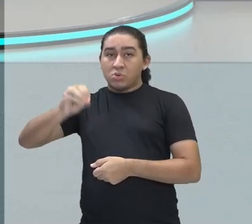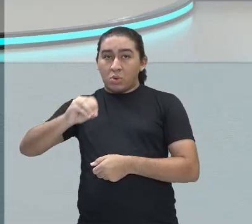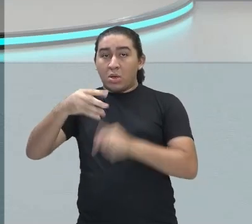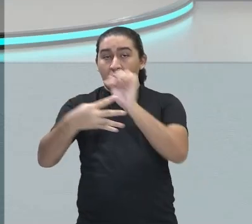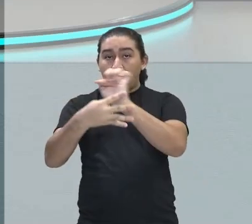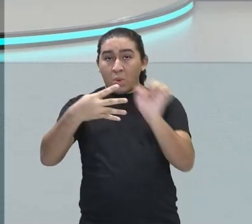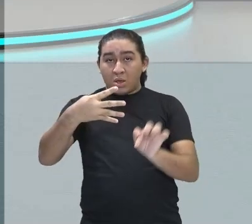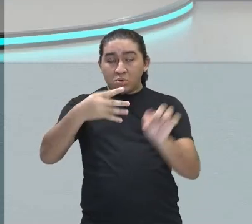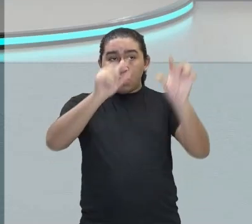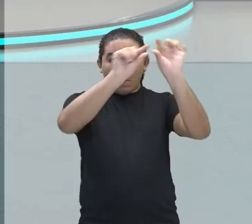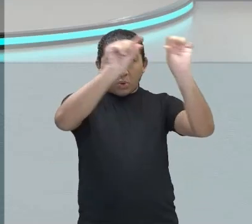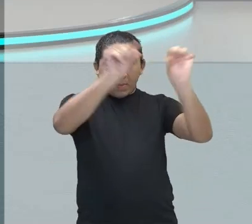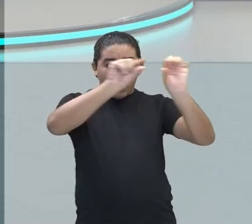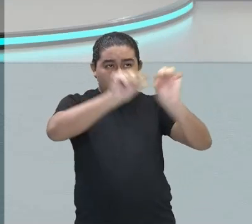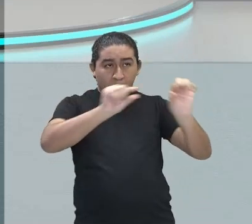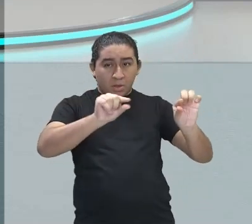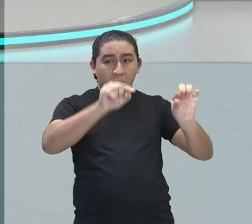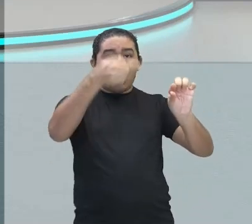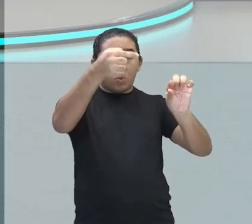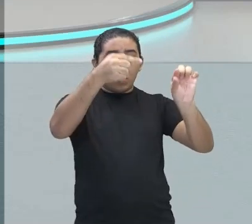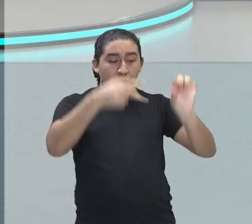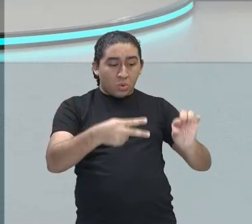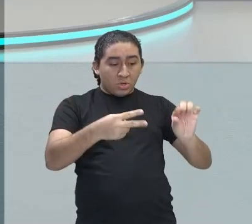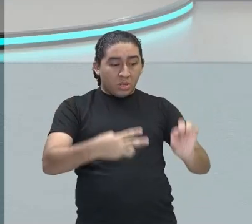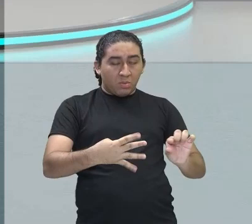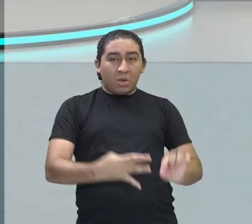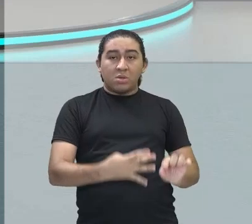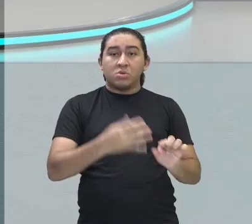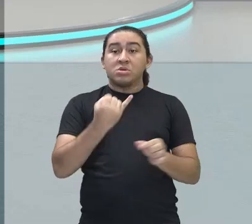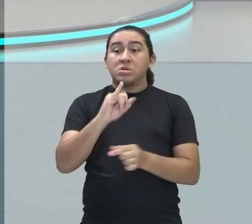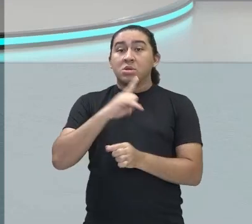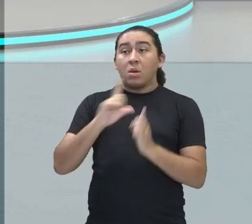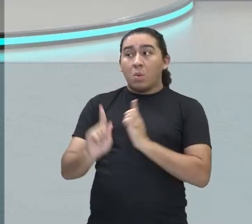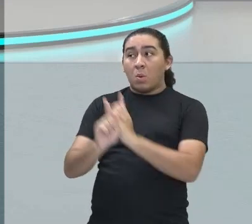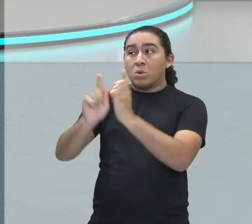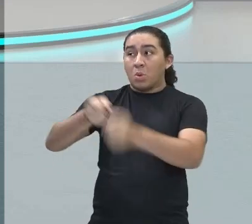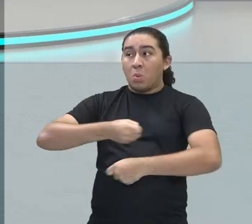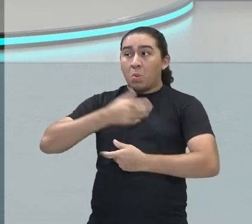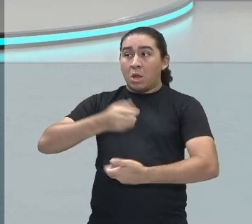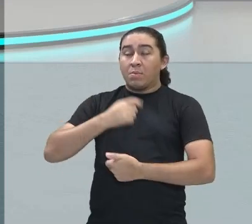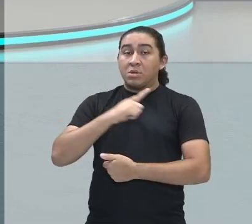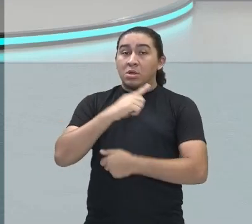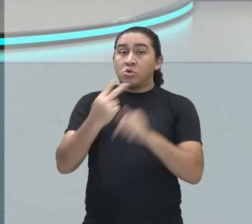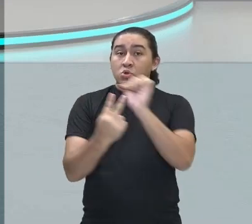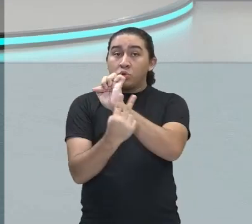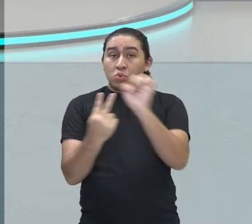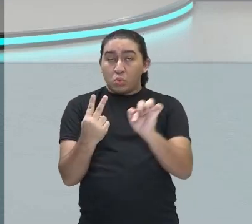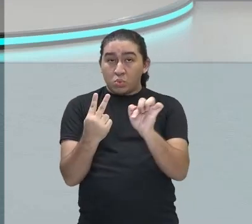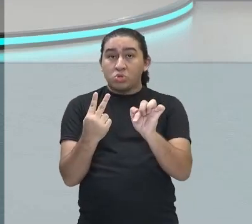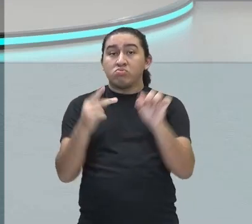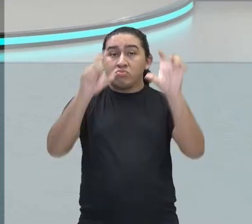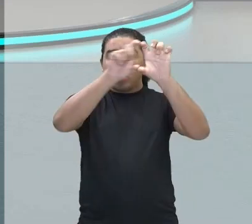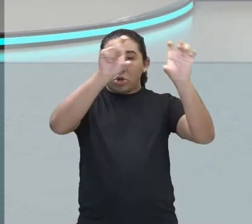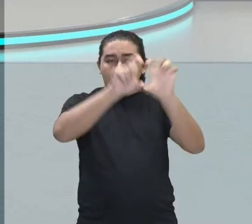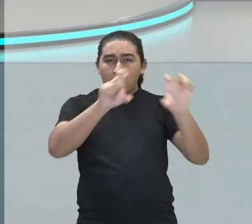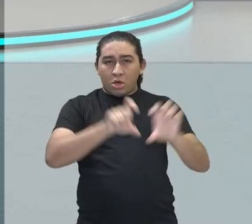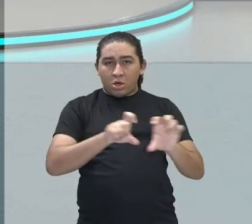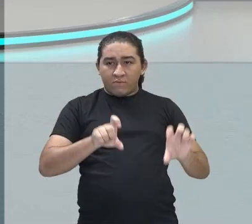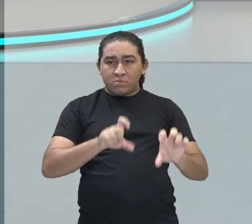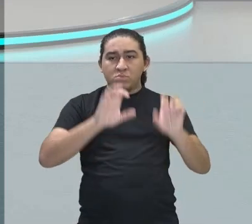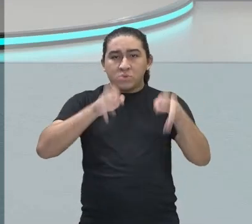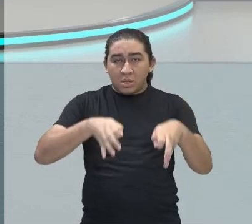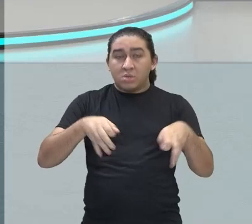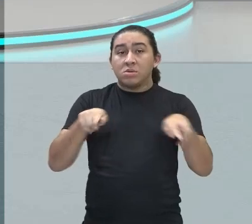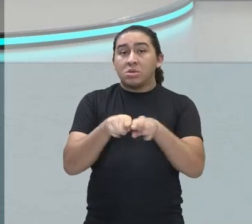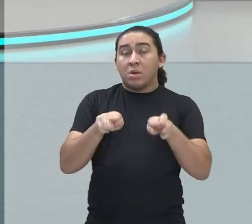3 versos. Então, quando você encontra um poema que tem 2 estrofes de 4 versos e 2 estrofes